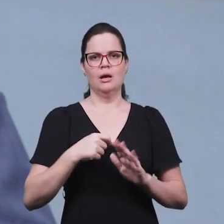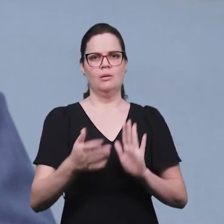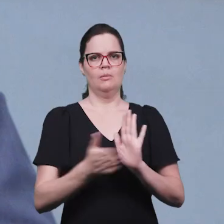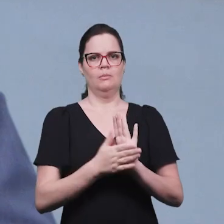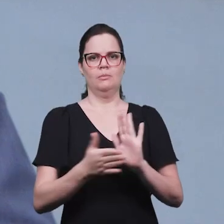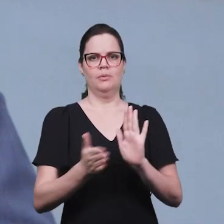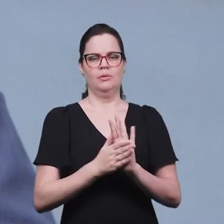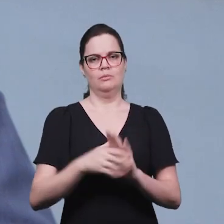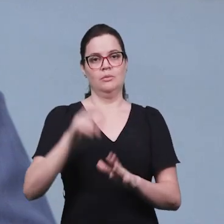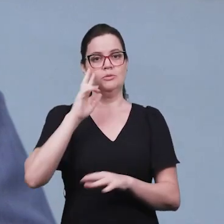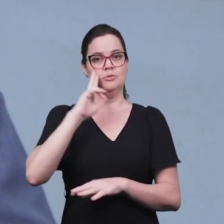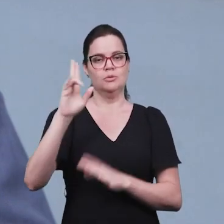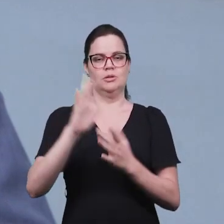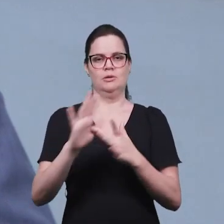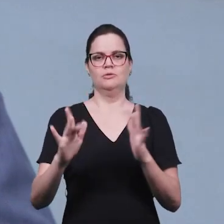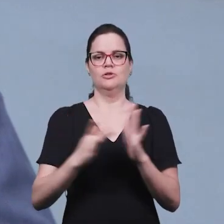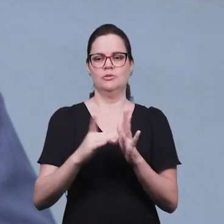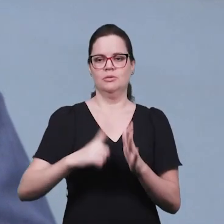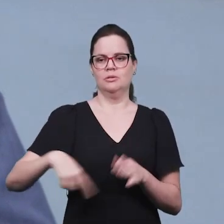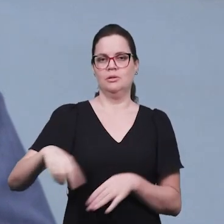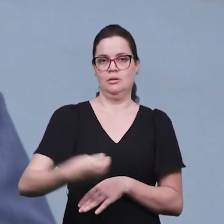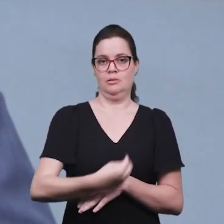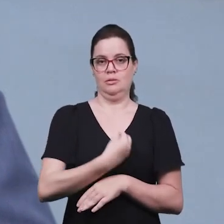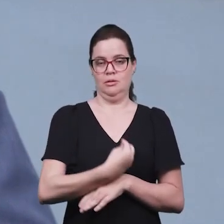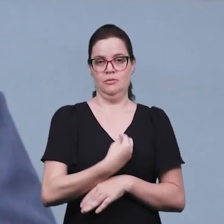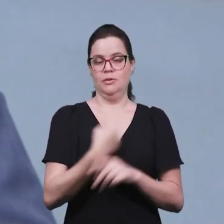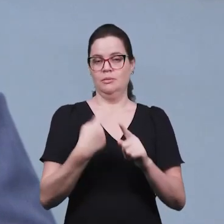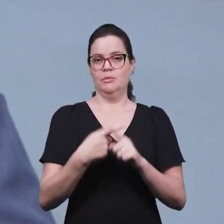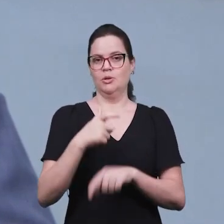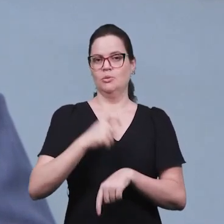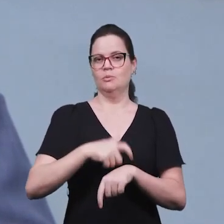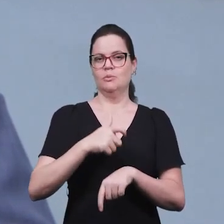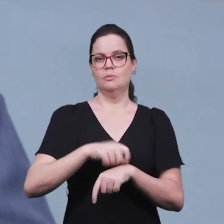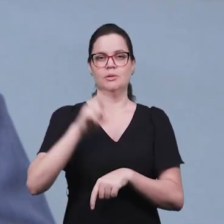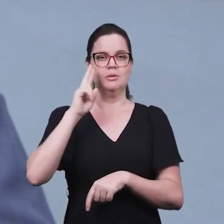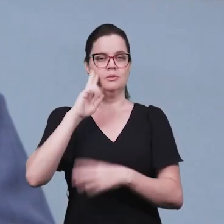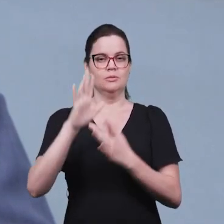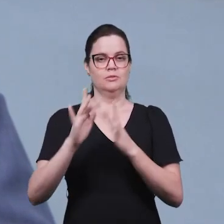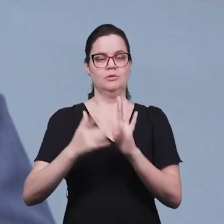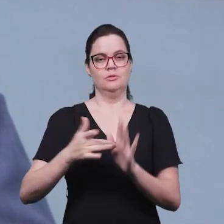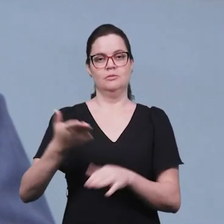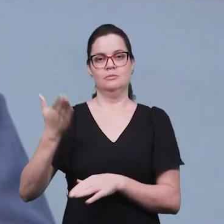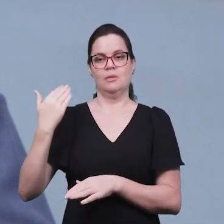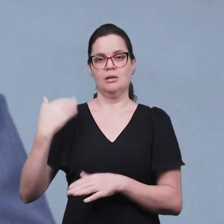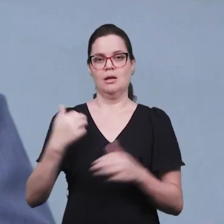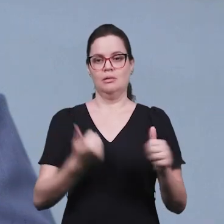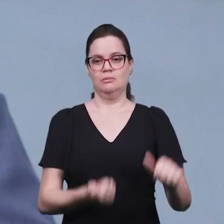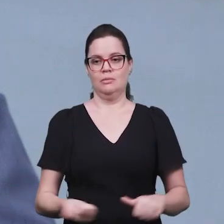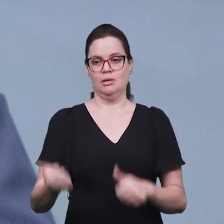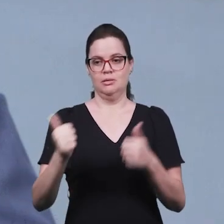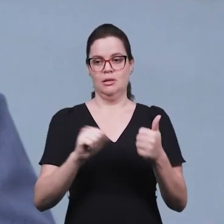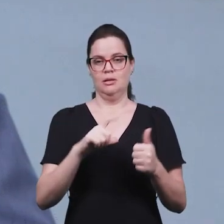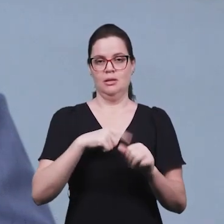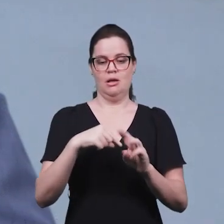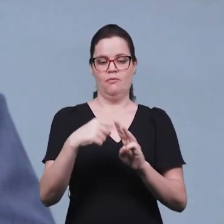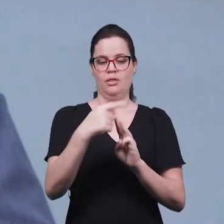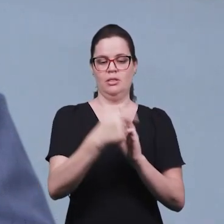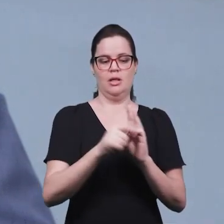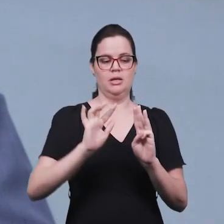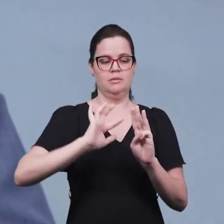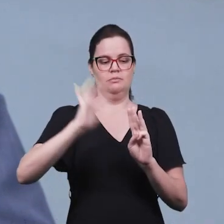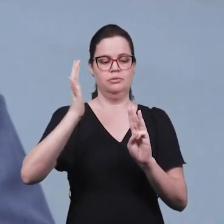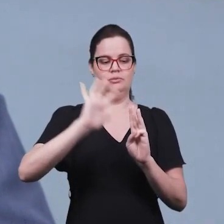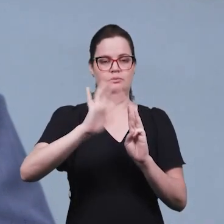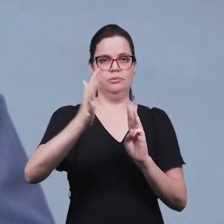este propósito do Senhor Jesus. No momento em que Jesus foi batizado, 3 sinais